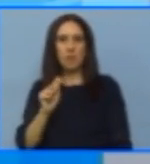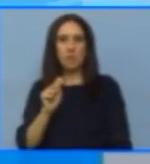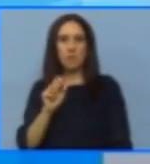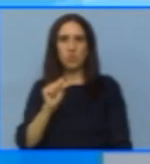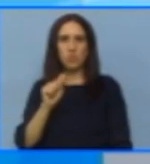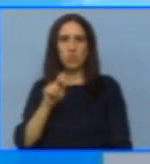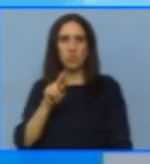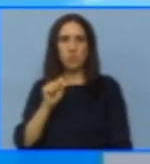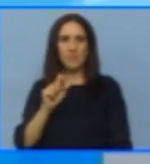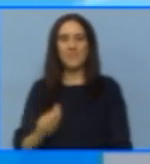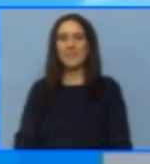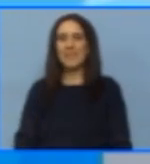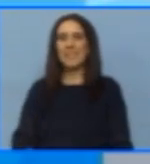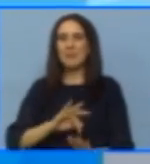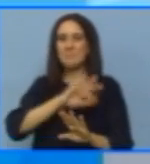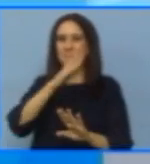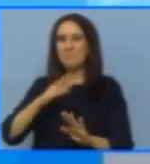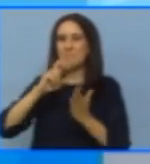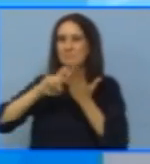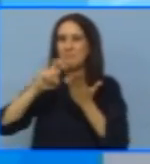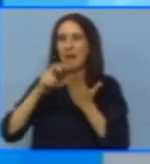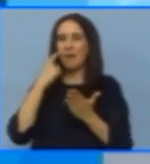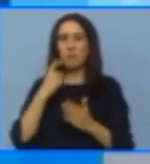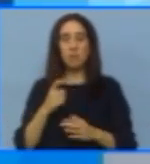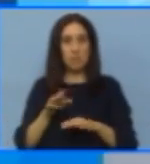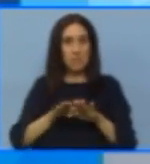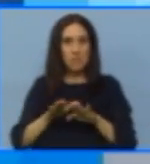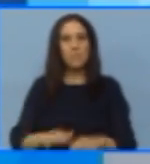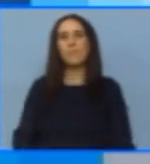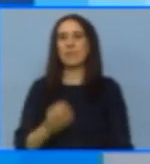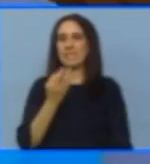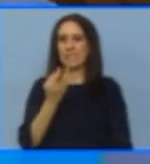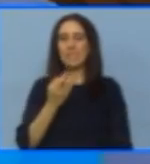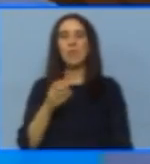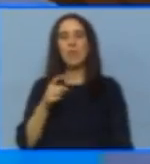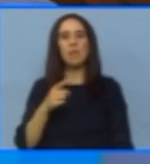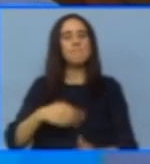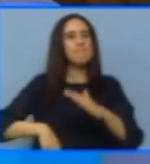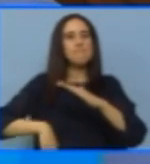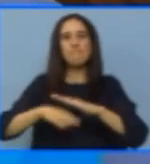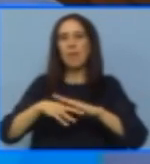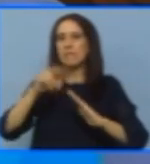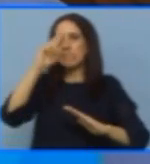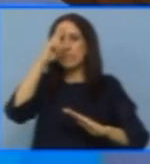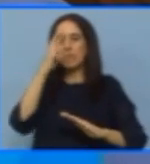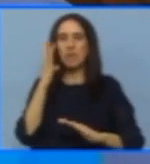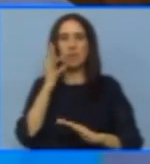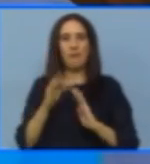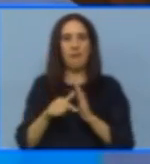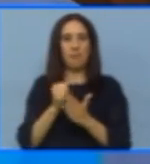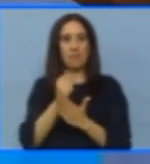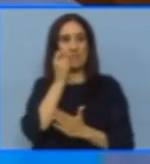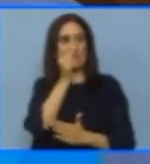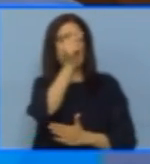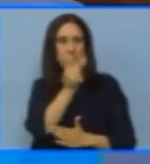um alpinista, se não me engano. Era italiano? Sim, e que tentou superar sempre os seus limites. E nós tentamos olhar para Pier Giorgio Frassati